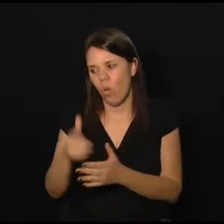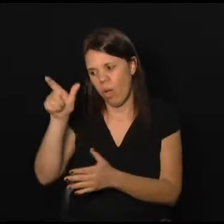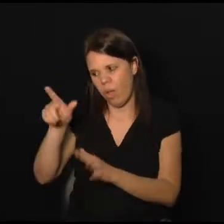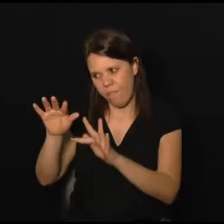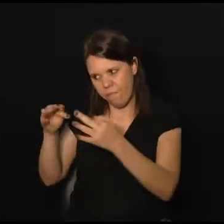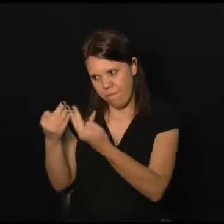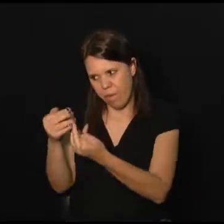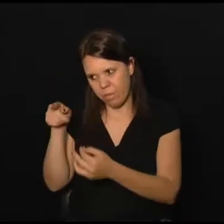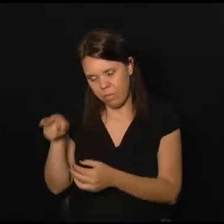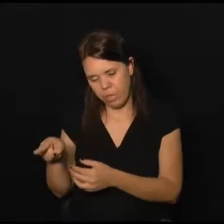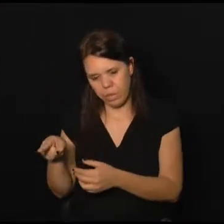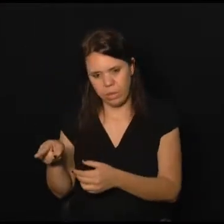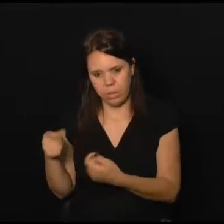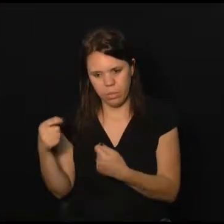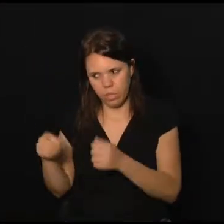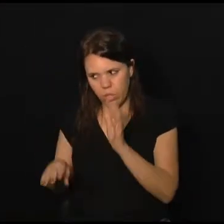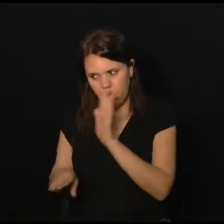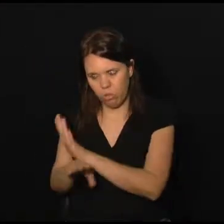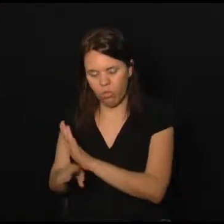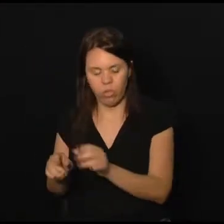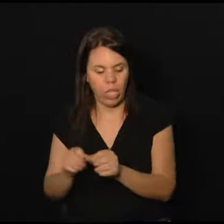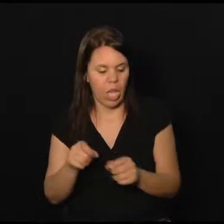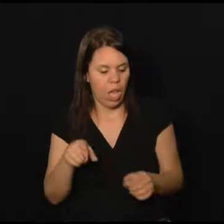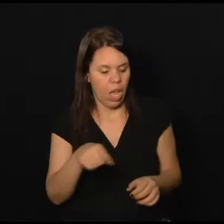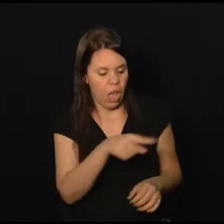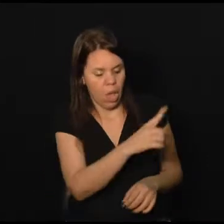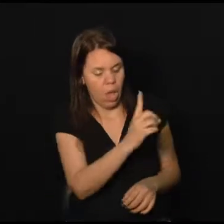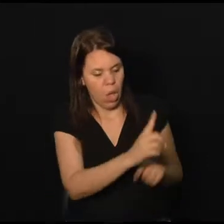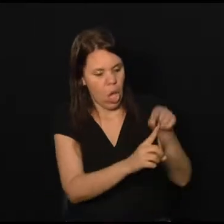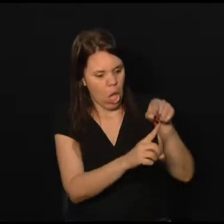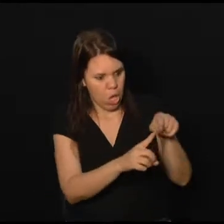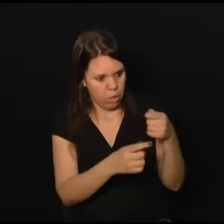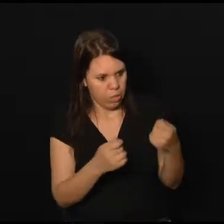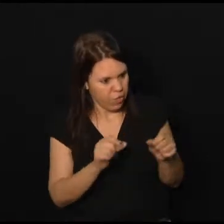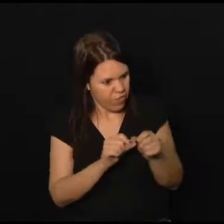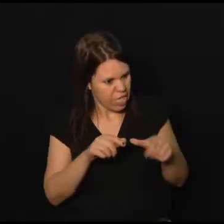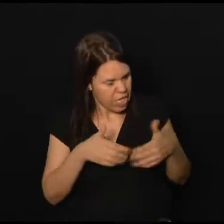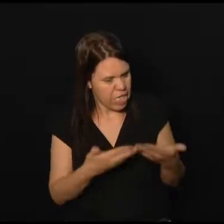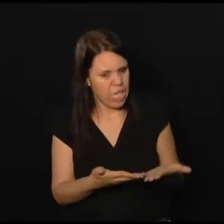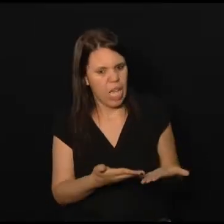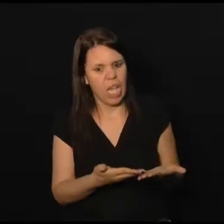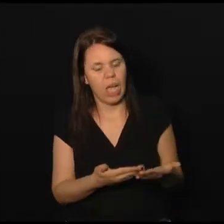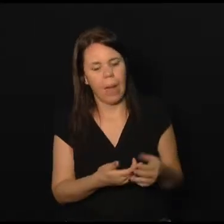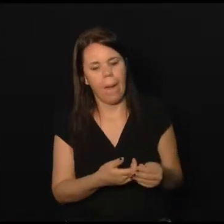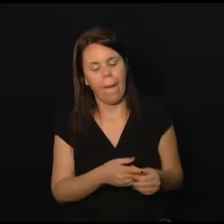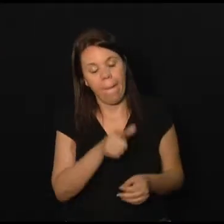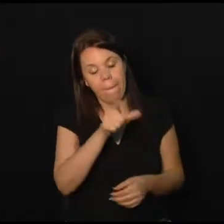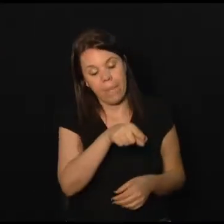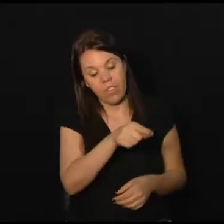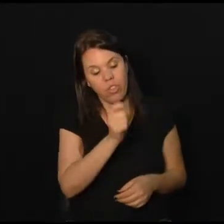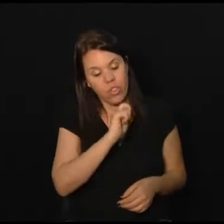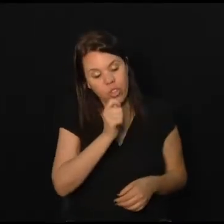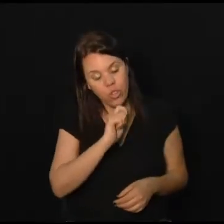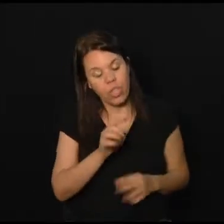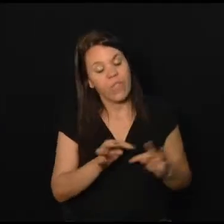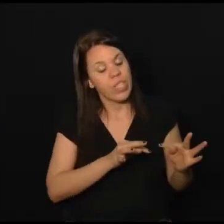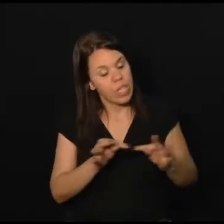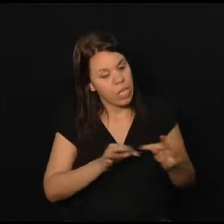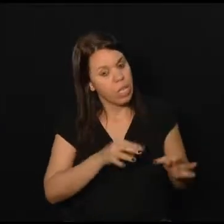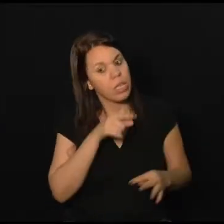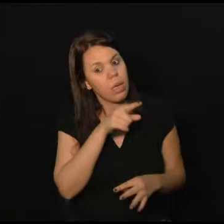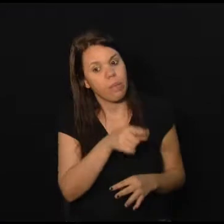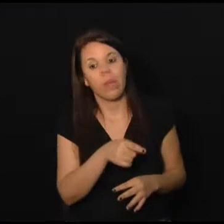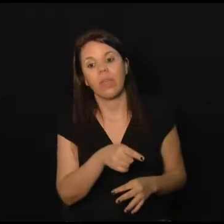ele precisa de ajuda e eu tenho que fazer. Então, ele começa a tomar frente, muitas vezes esse dependente está em tratamento, ele faz o tratamento